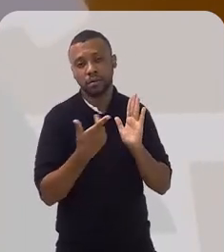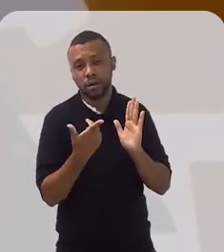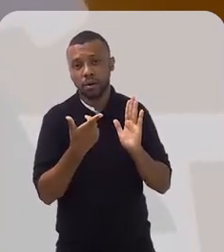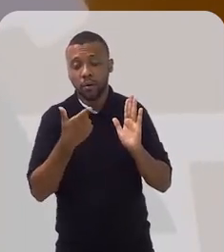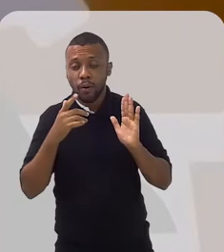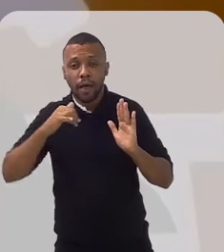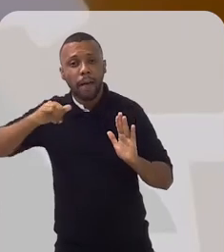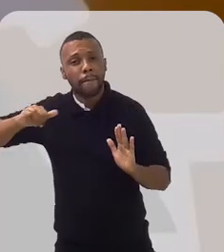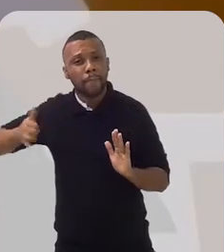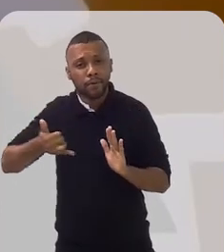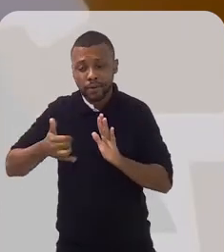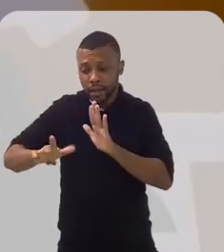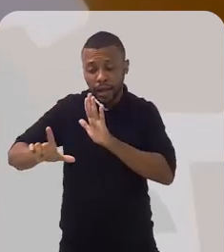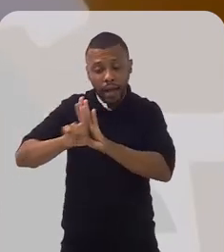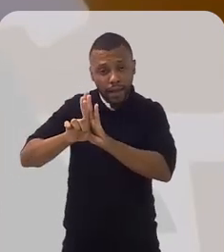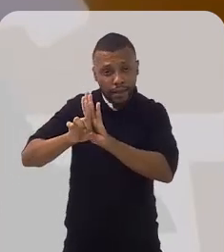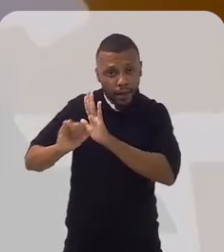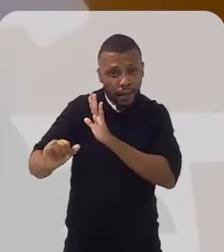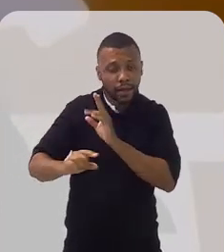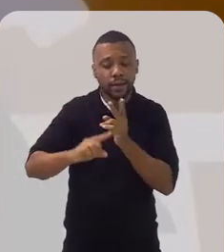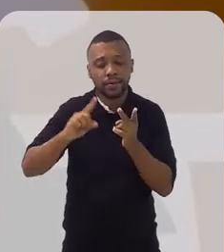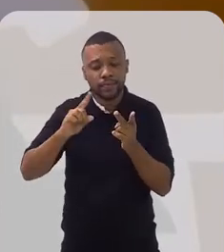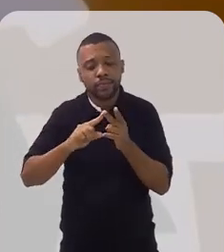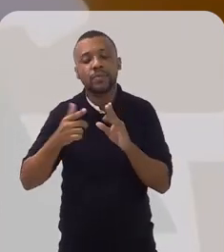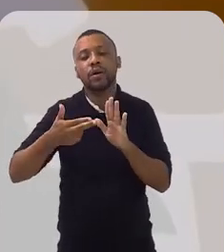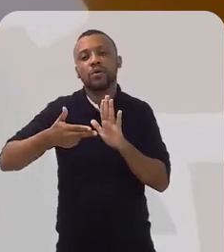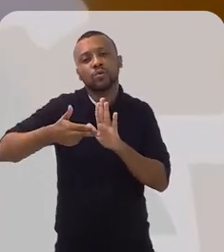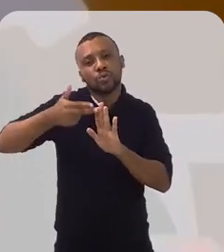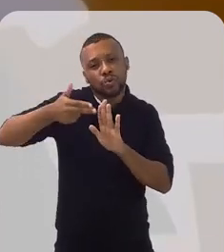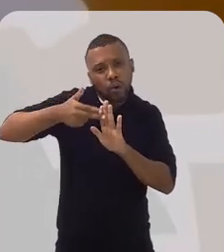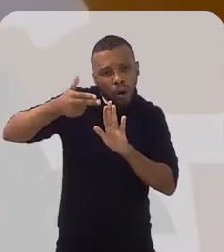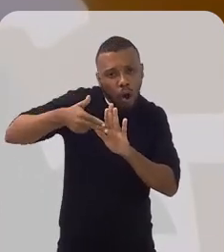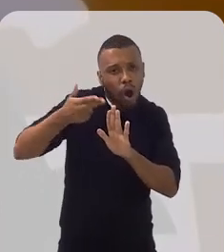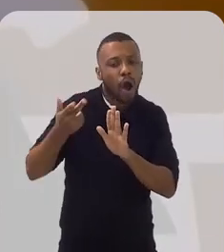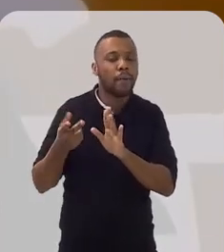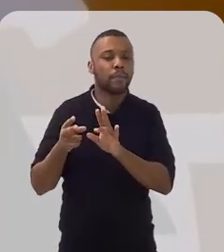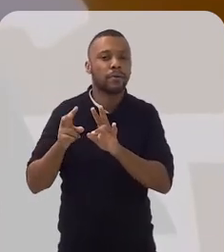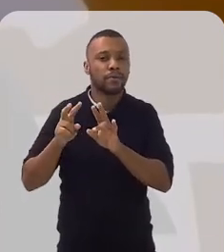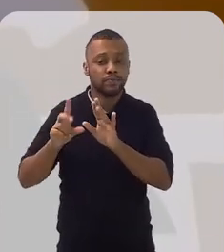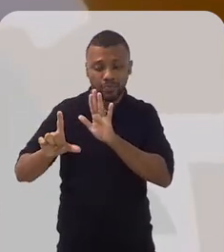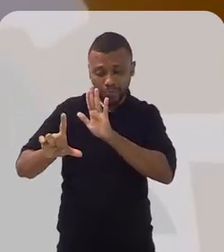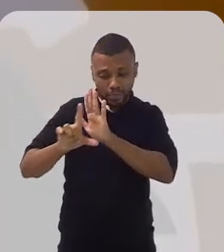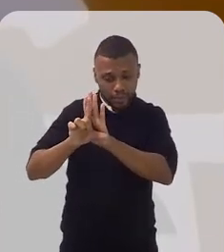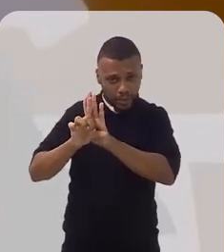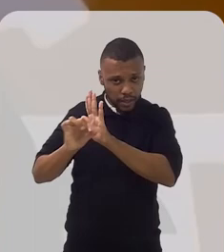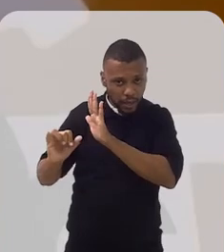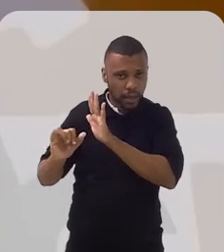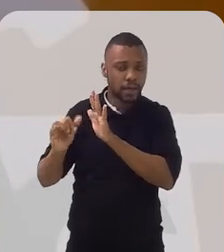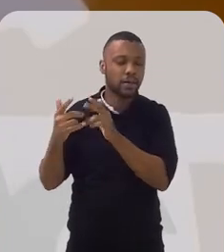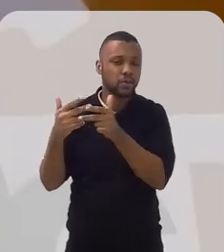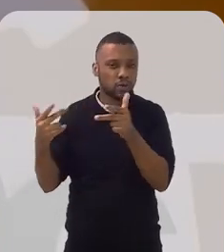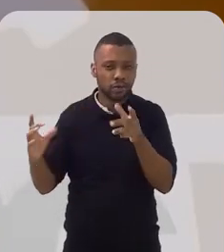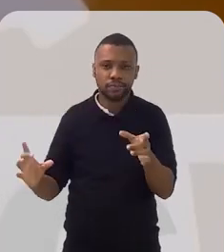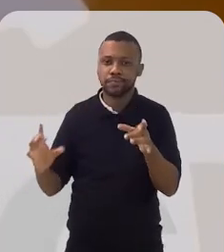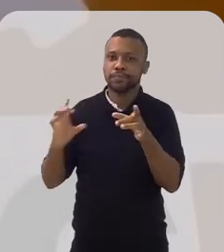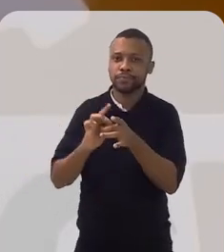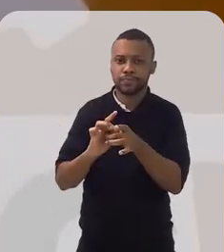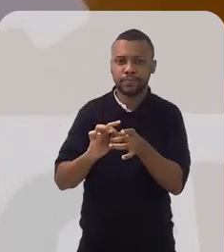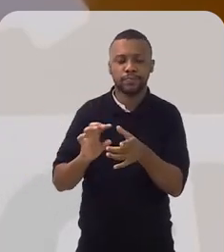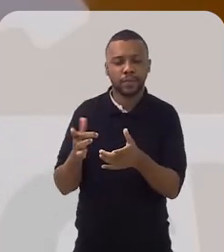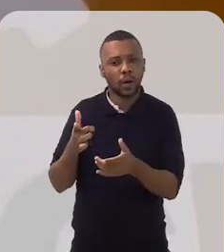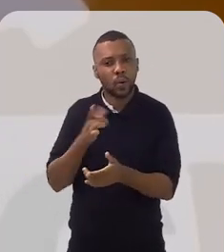leis, dos normativos, né, legais, para que a gente possa fazer com que esse dinheiro entre,